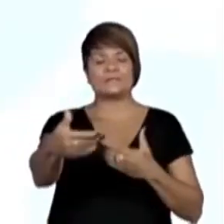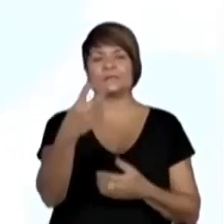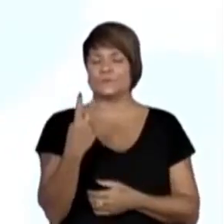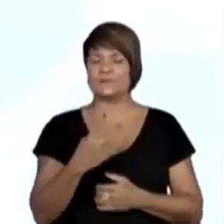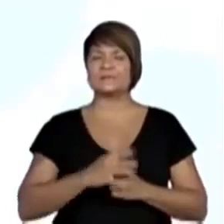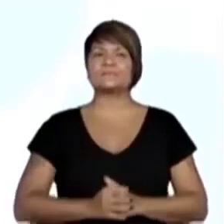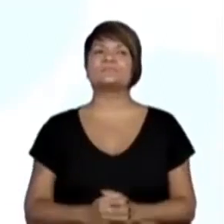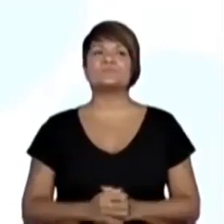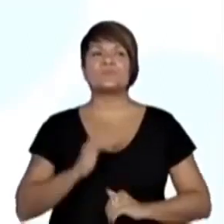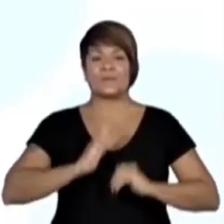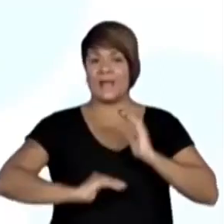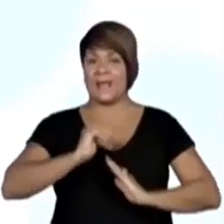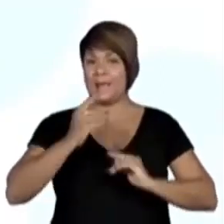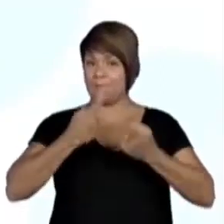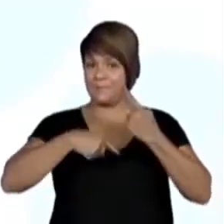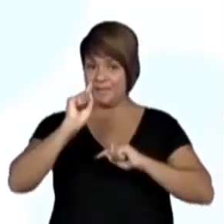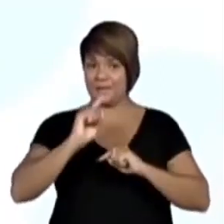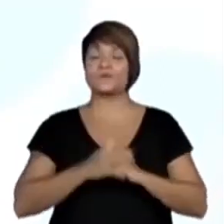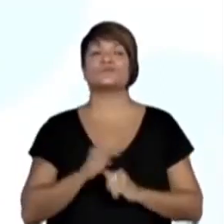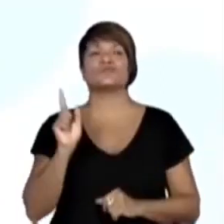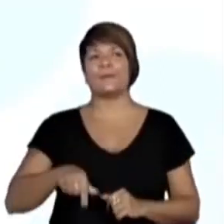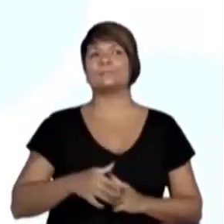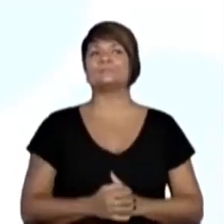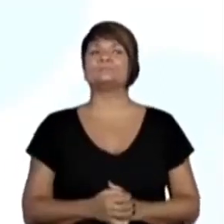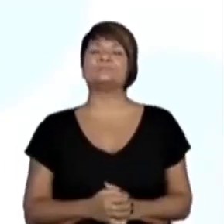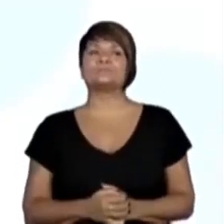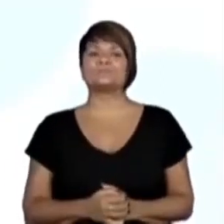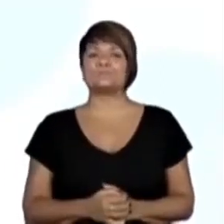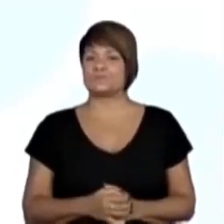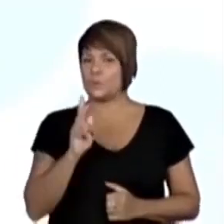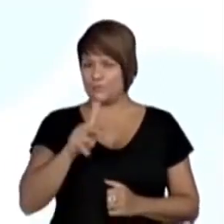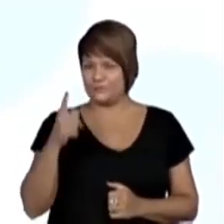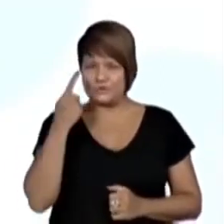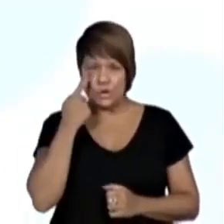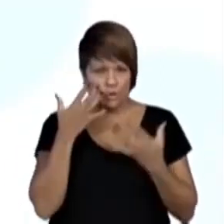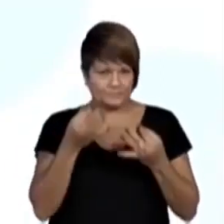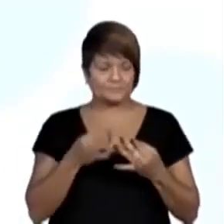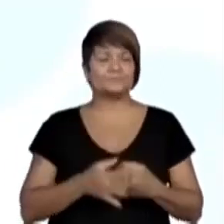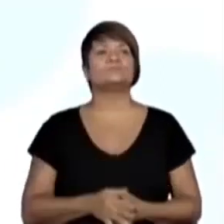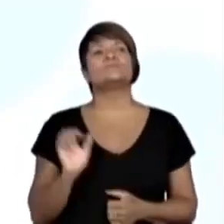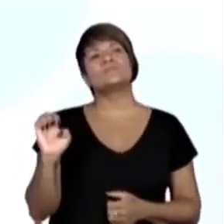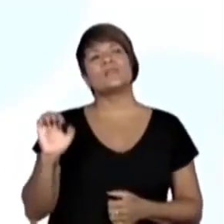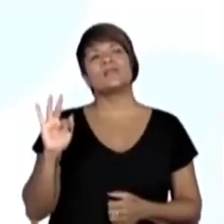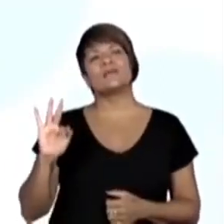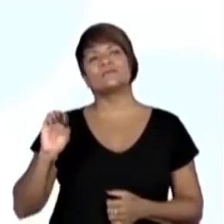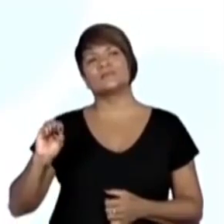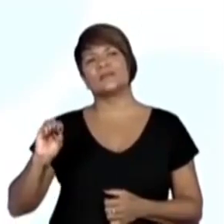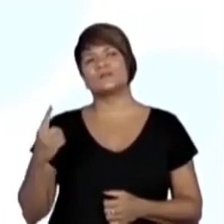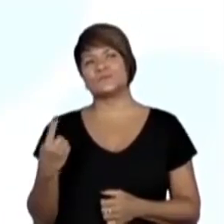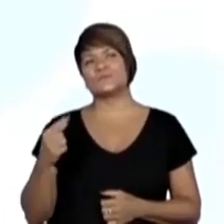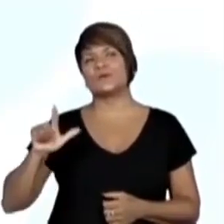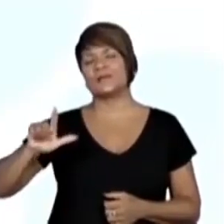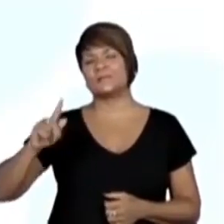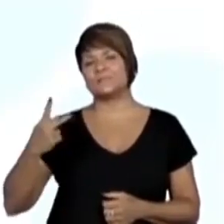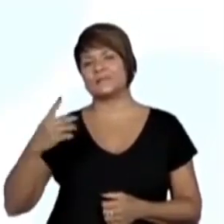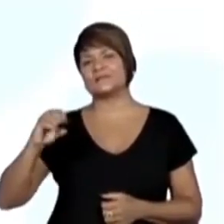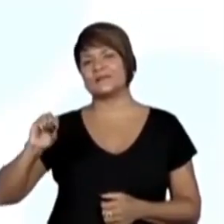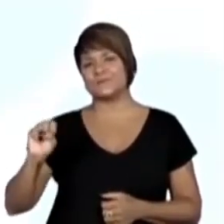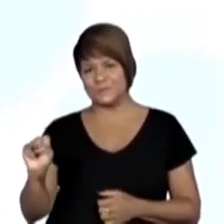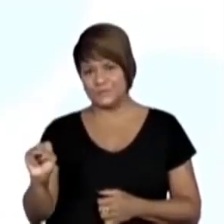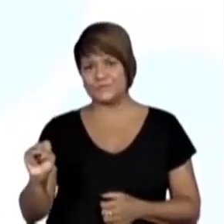Ó, as habilidades dessa aula são, para os professores aí, EF01,